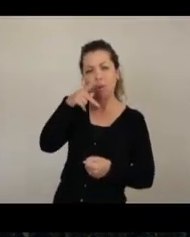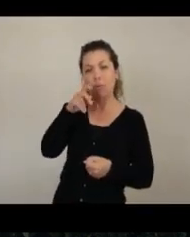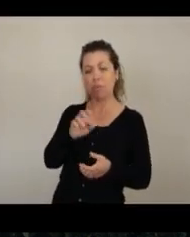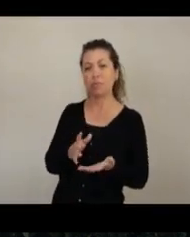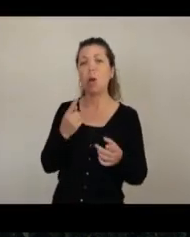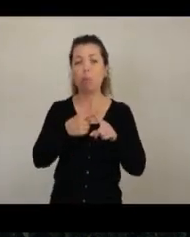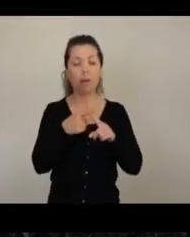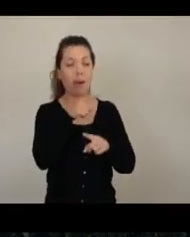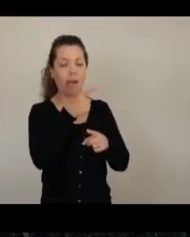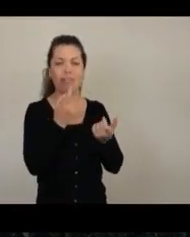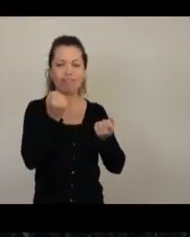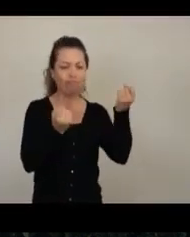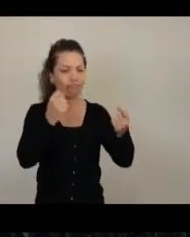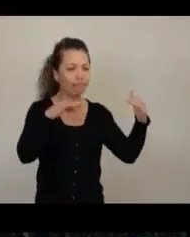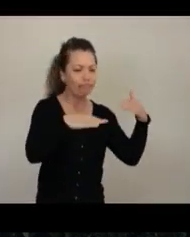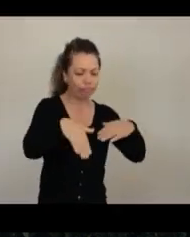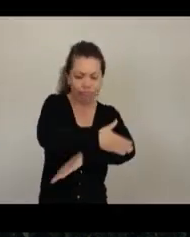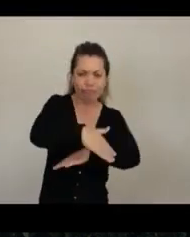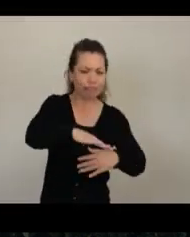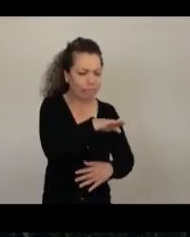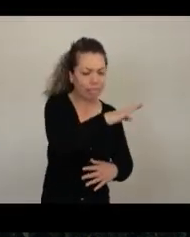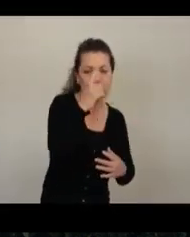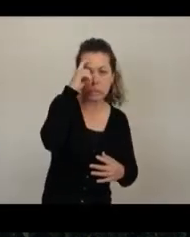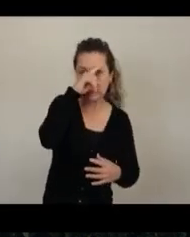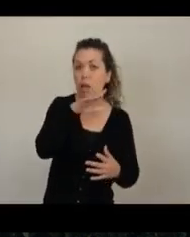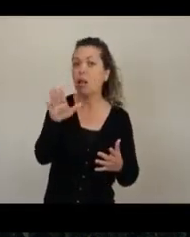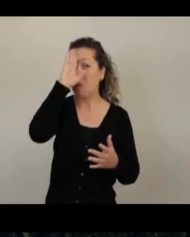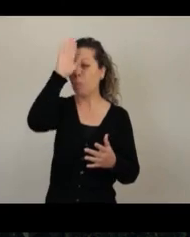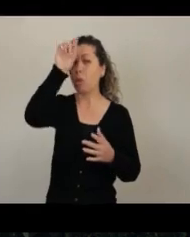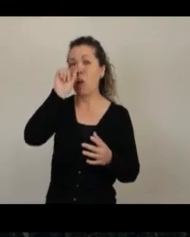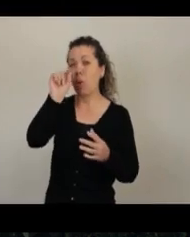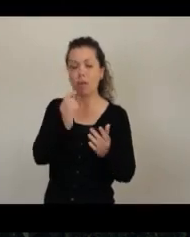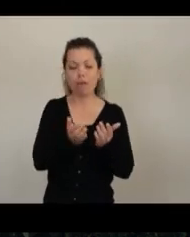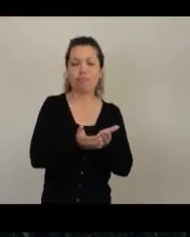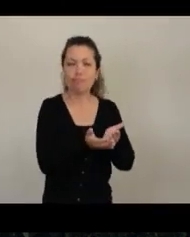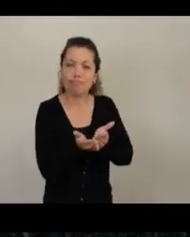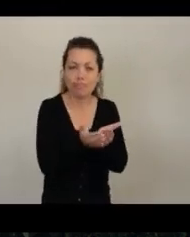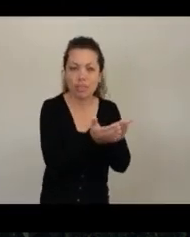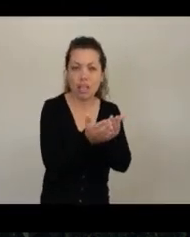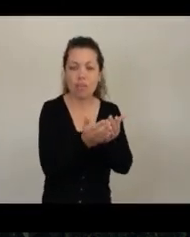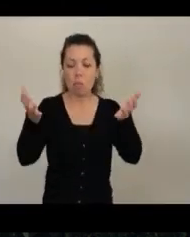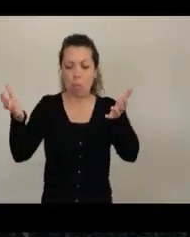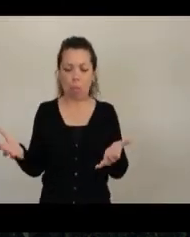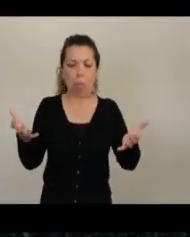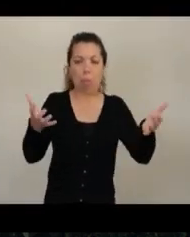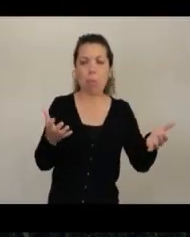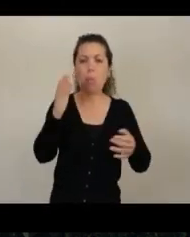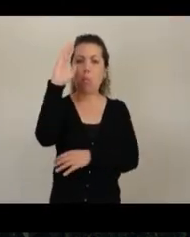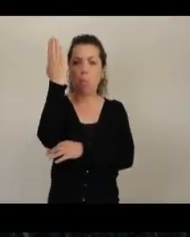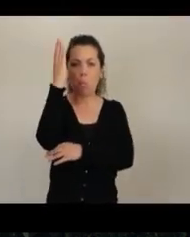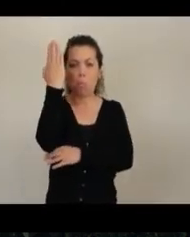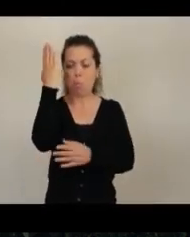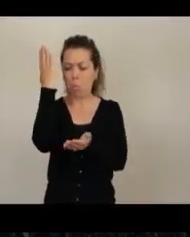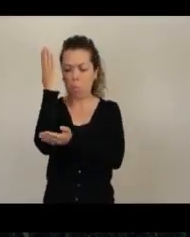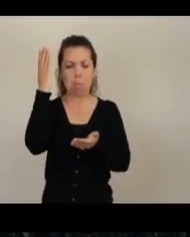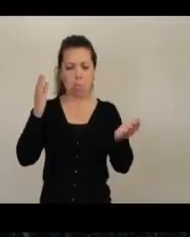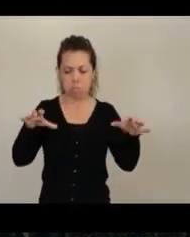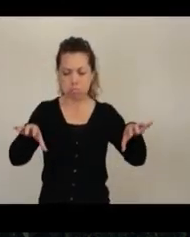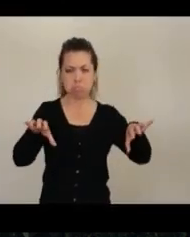mercadorias, já naquela época levantava-se a problemática de que o terreno arenoso do local não iria suportar a força das águas do